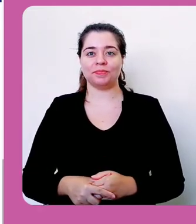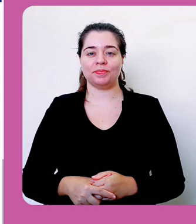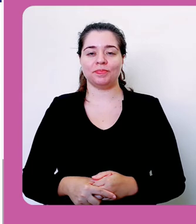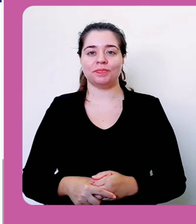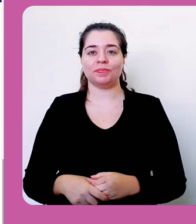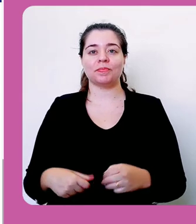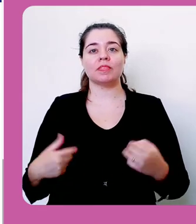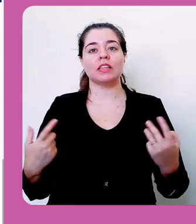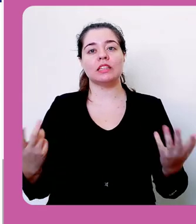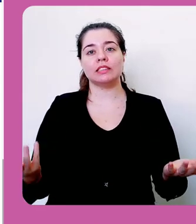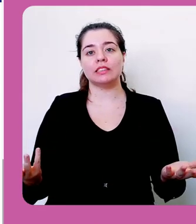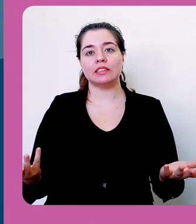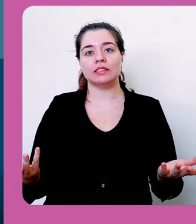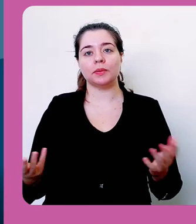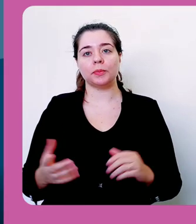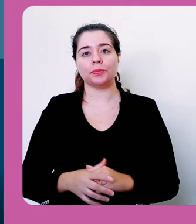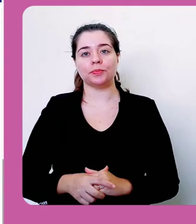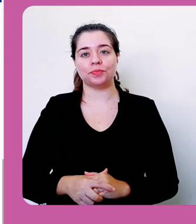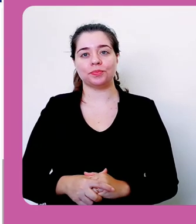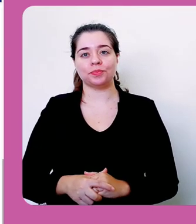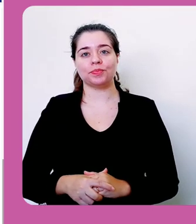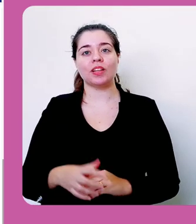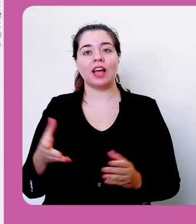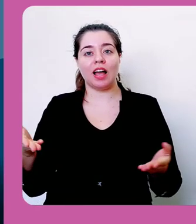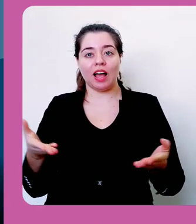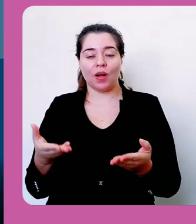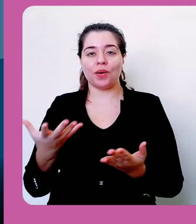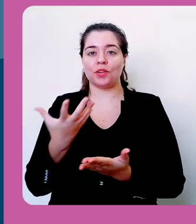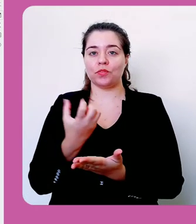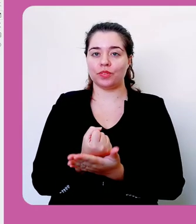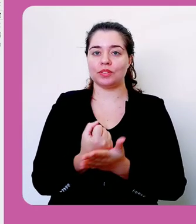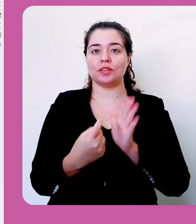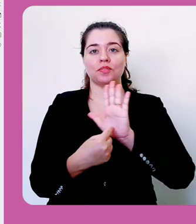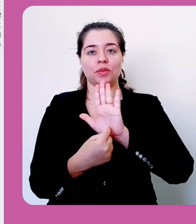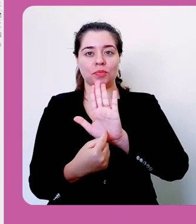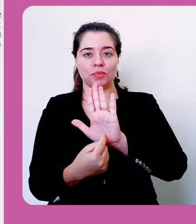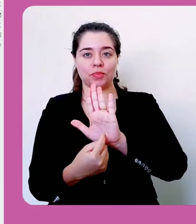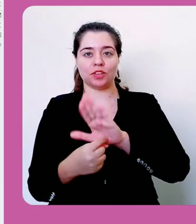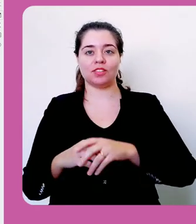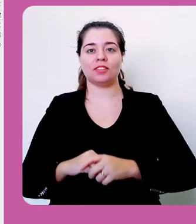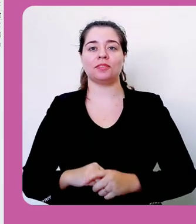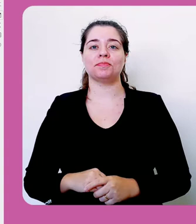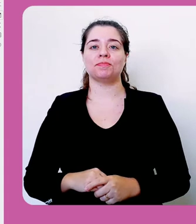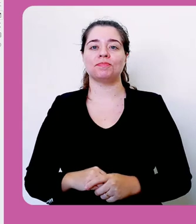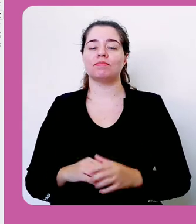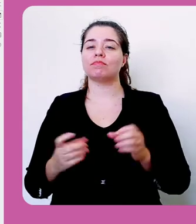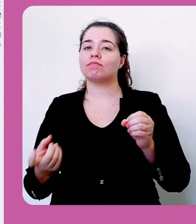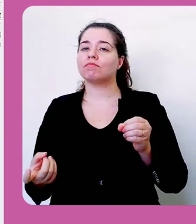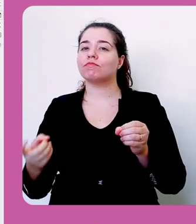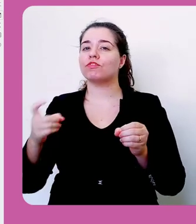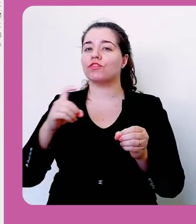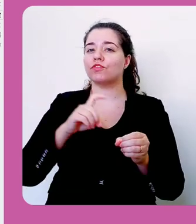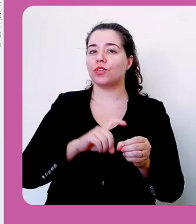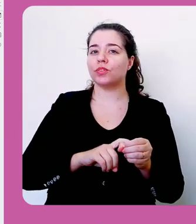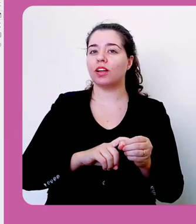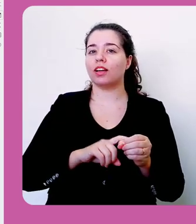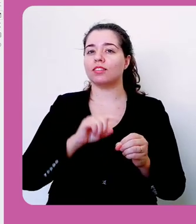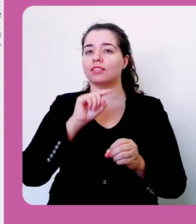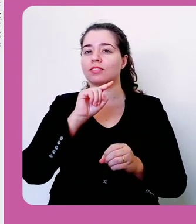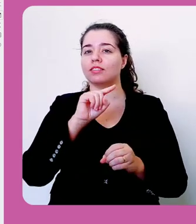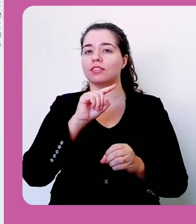então vou salvar e mostrar. Vou voltar aqui na marcação. Então, prevenir o envio em atraso.